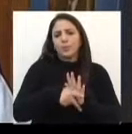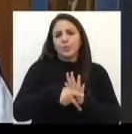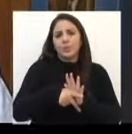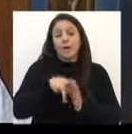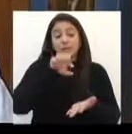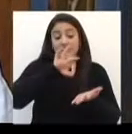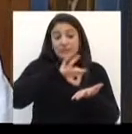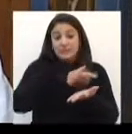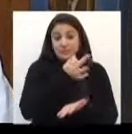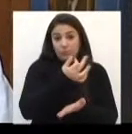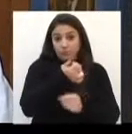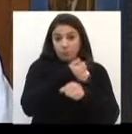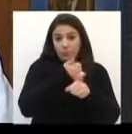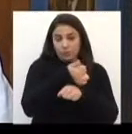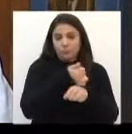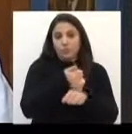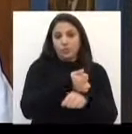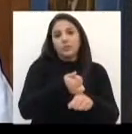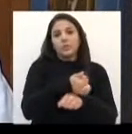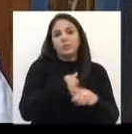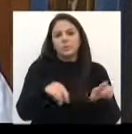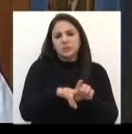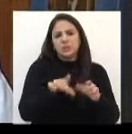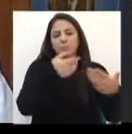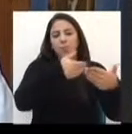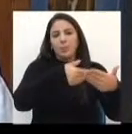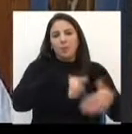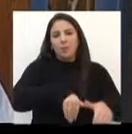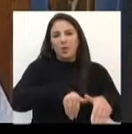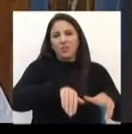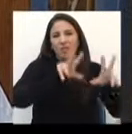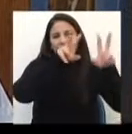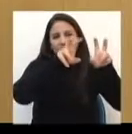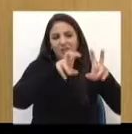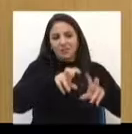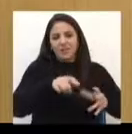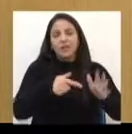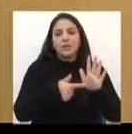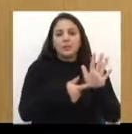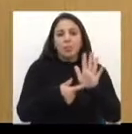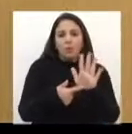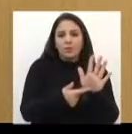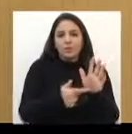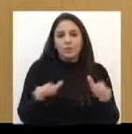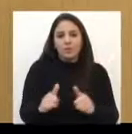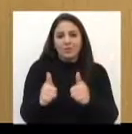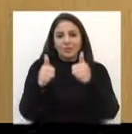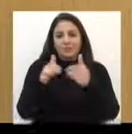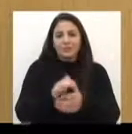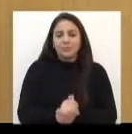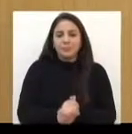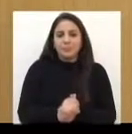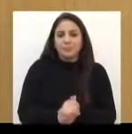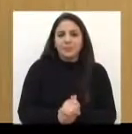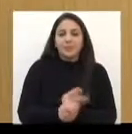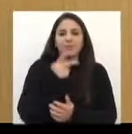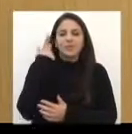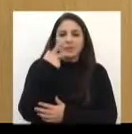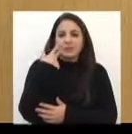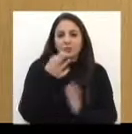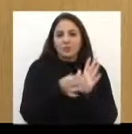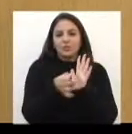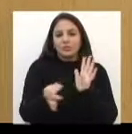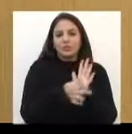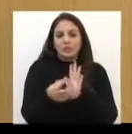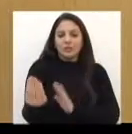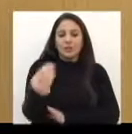do profissional e uma prova de títulos onde ele apresenta a sua qualificação. Parlamentares sugerem instalação de